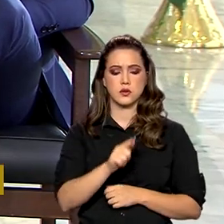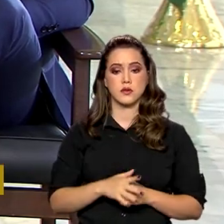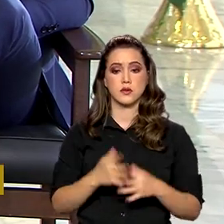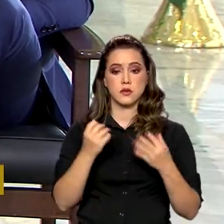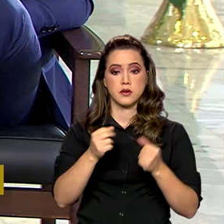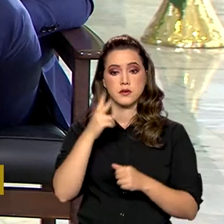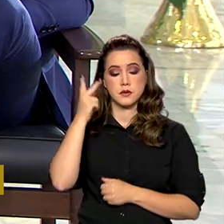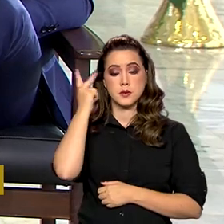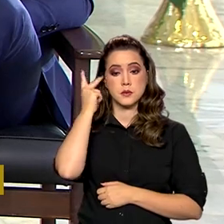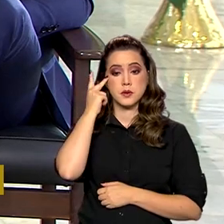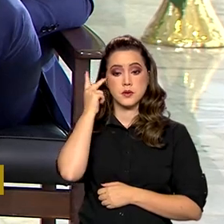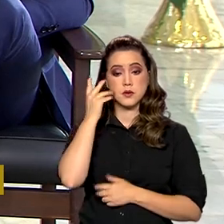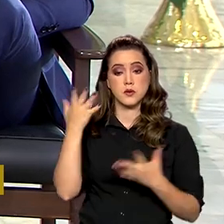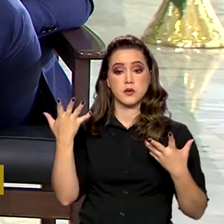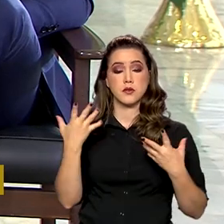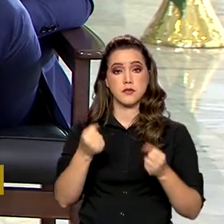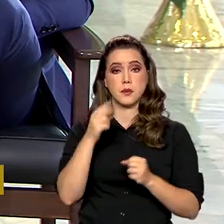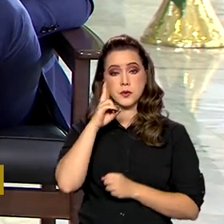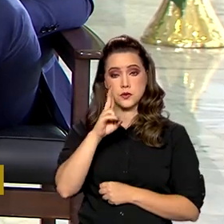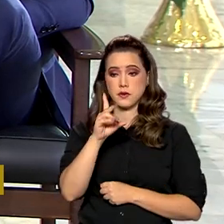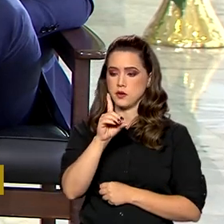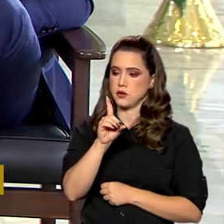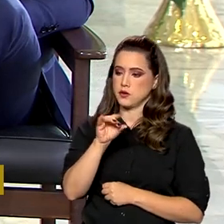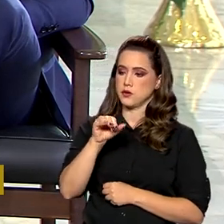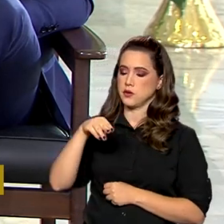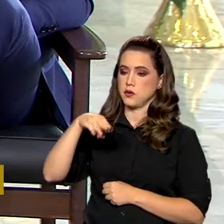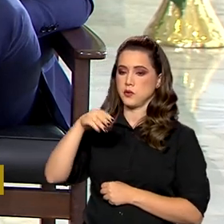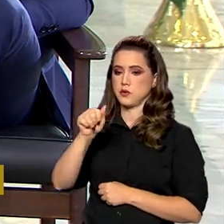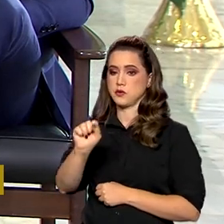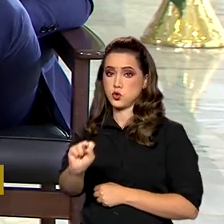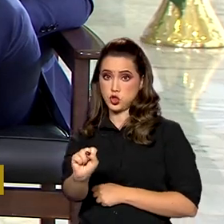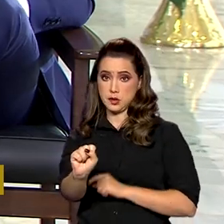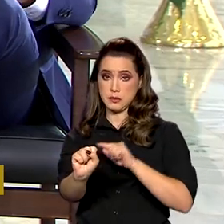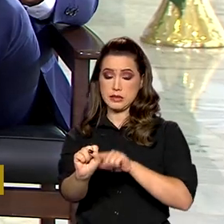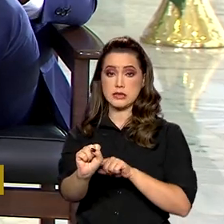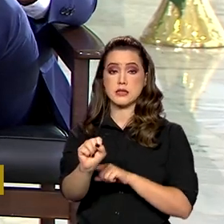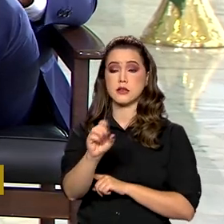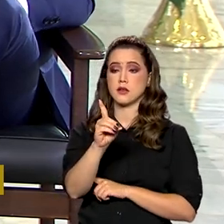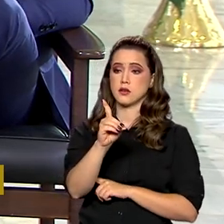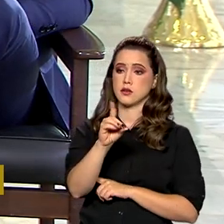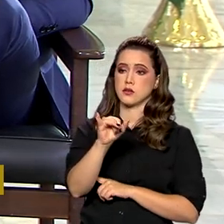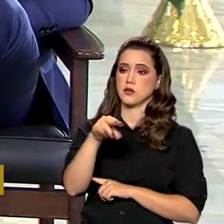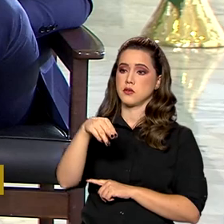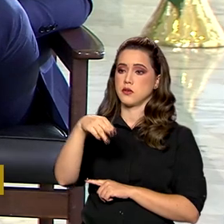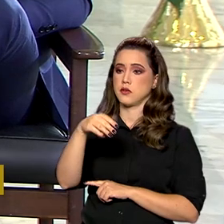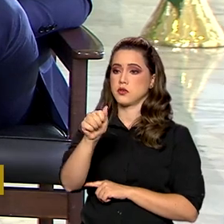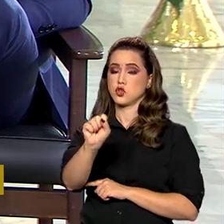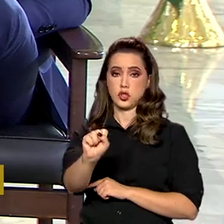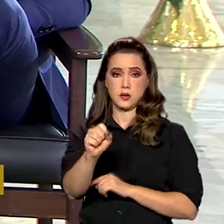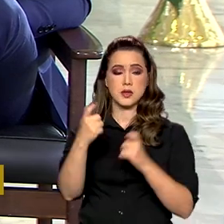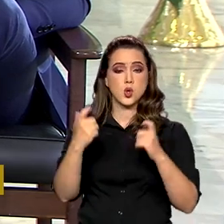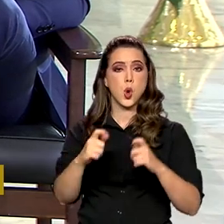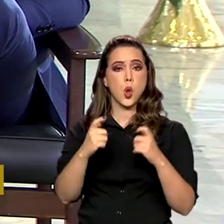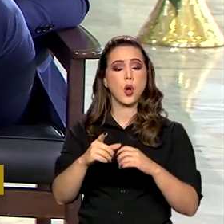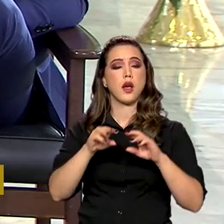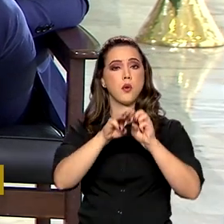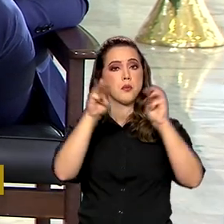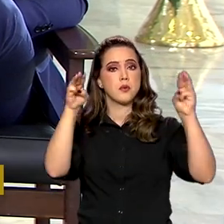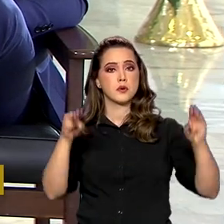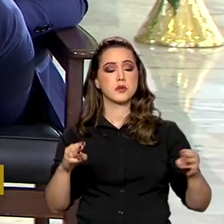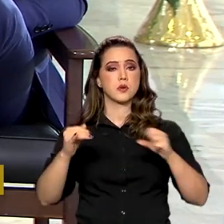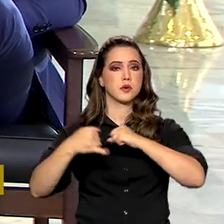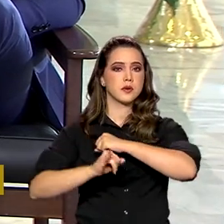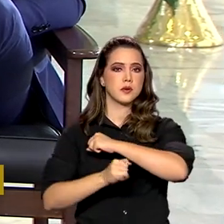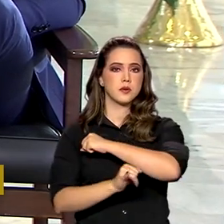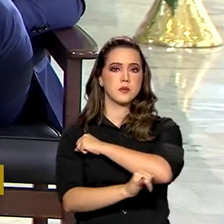São Paulo também, mas a gente fala com o Dimas a partir de agora. O Dimas Solde, né? A gente falava ali do Museu do Ipiranga. A Claudinha até falava do